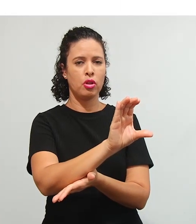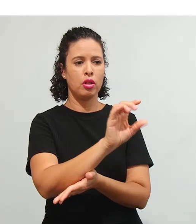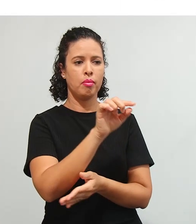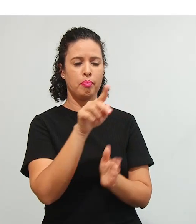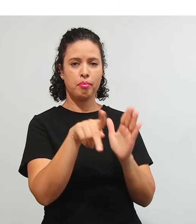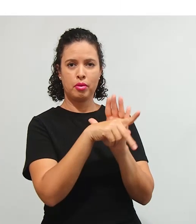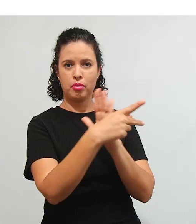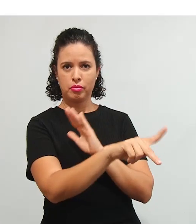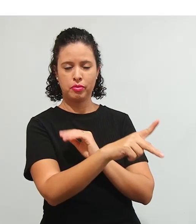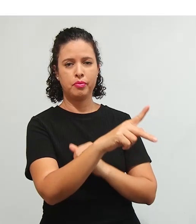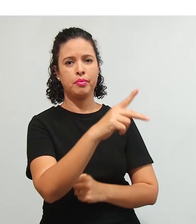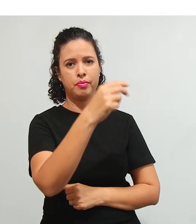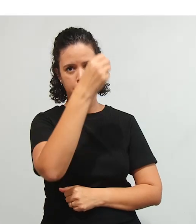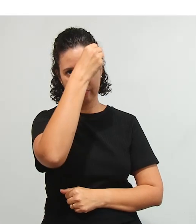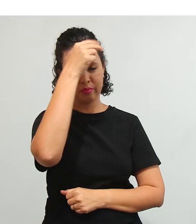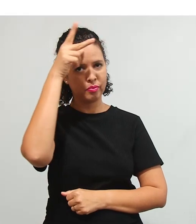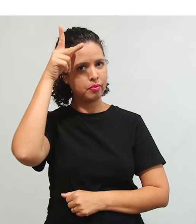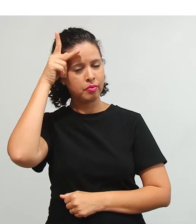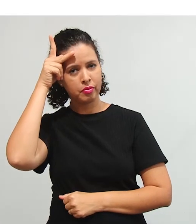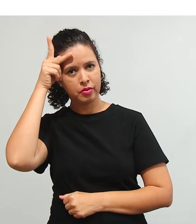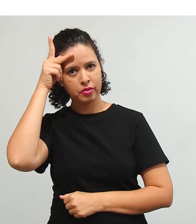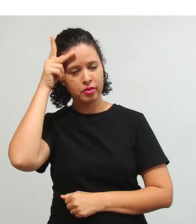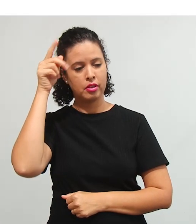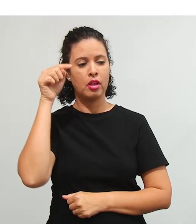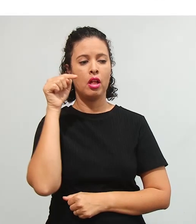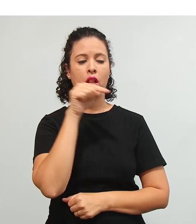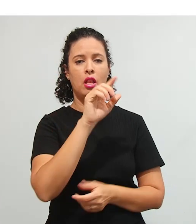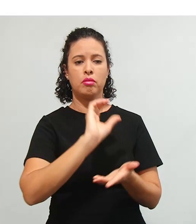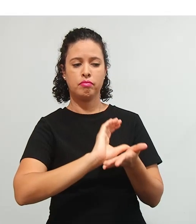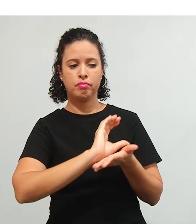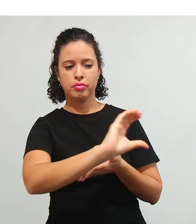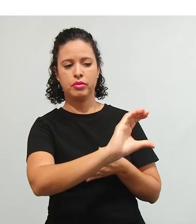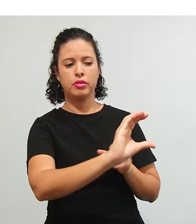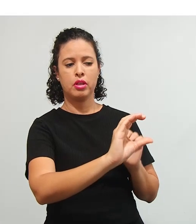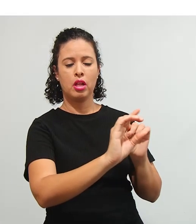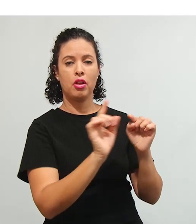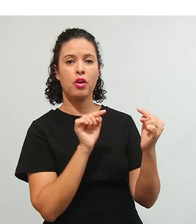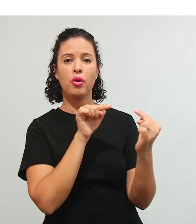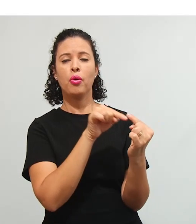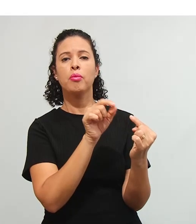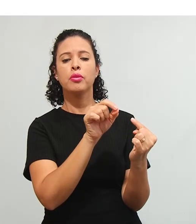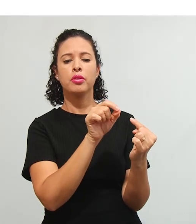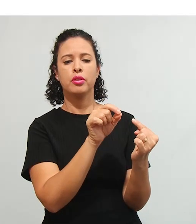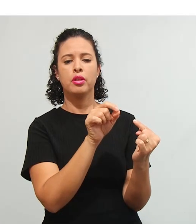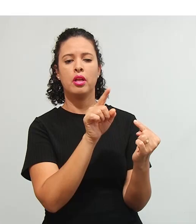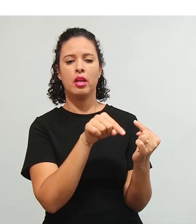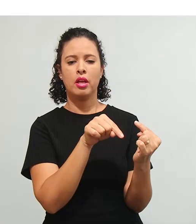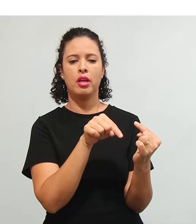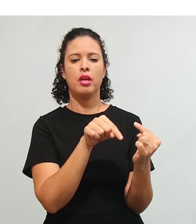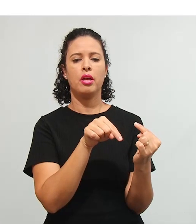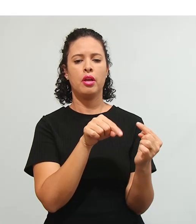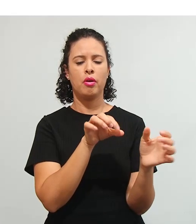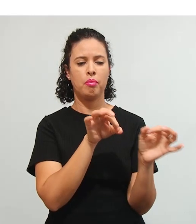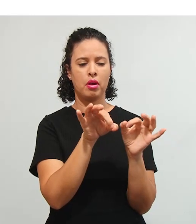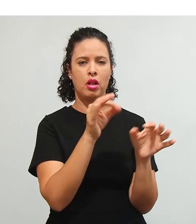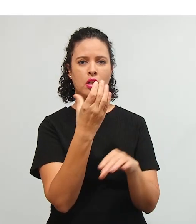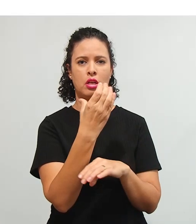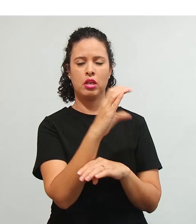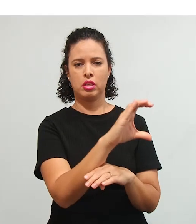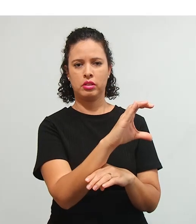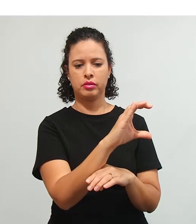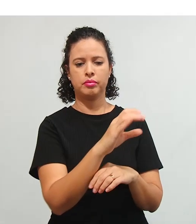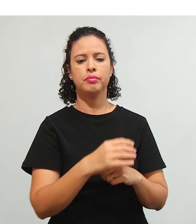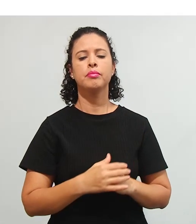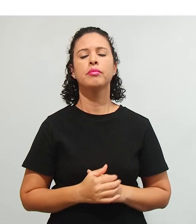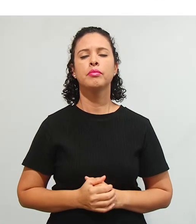do serviço de iluminação pública, ela entra como operação de crédito, tá certo?